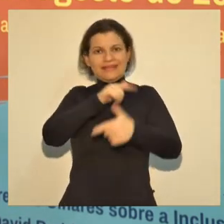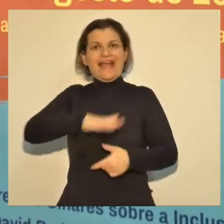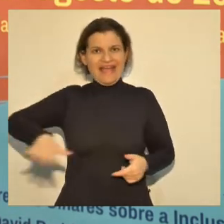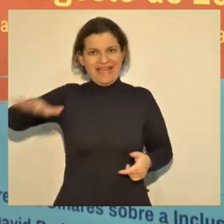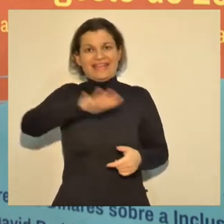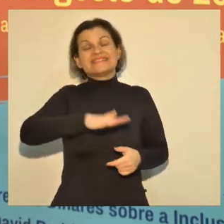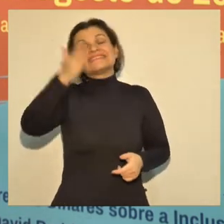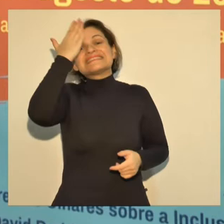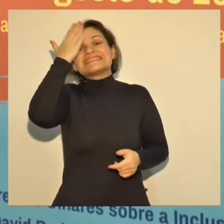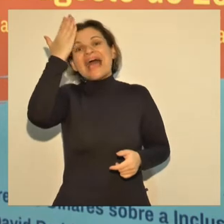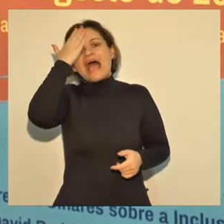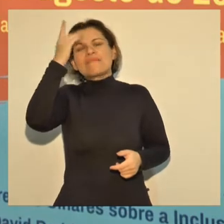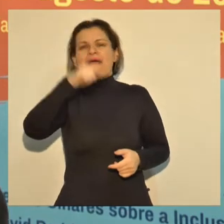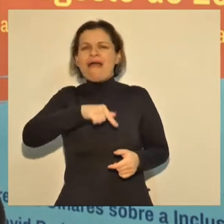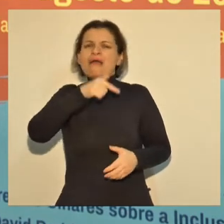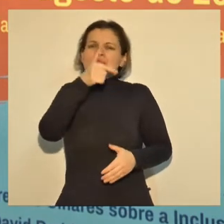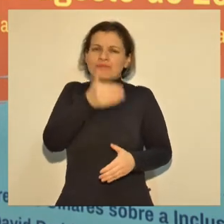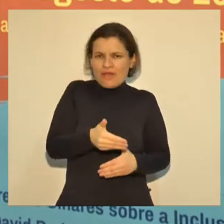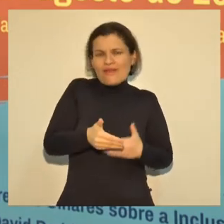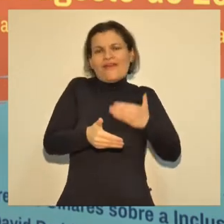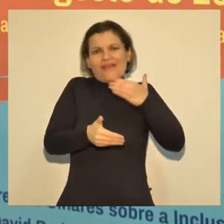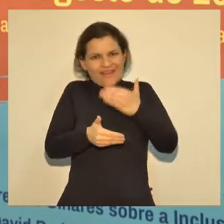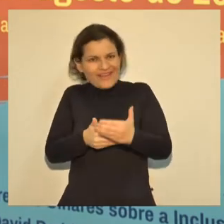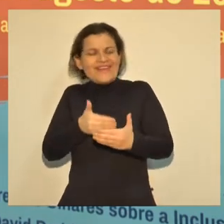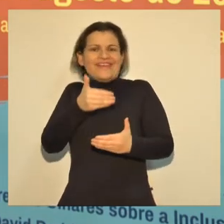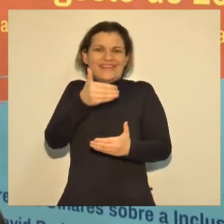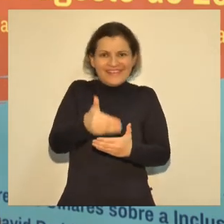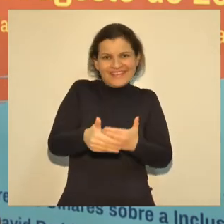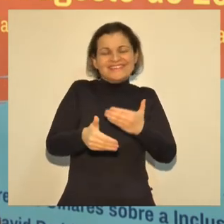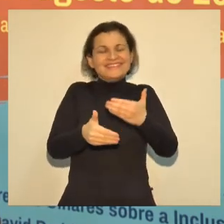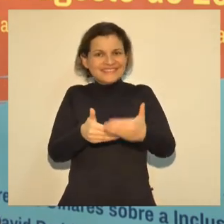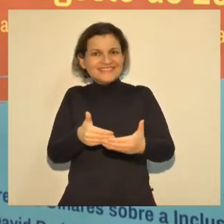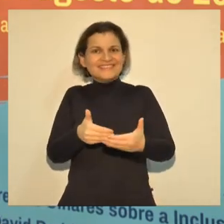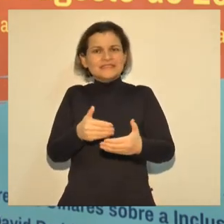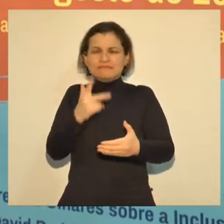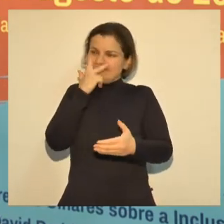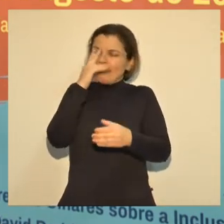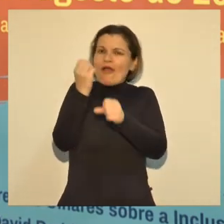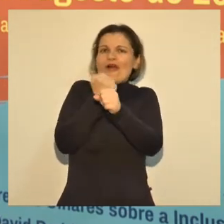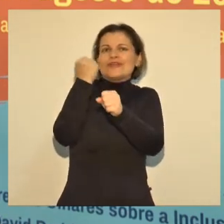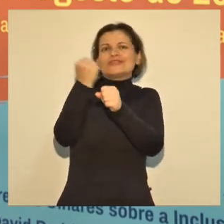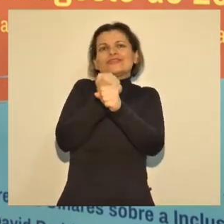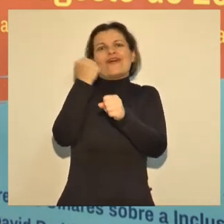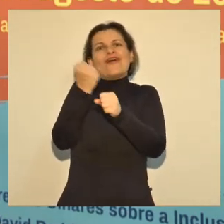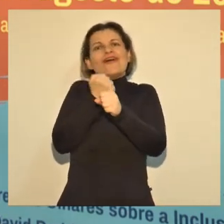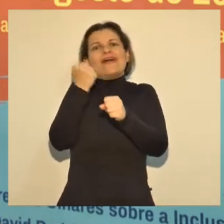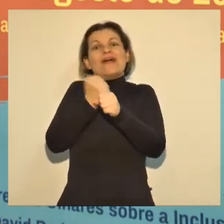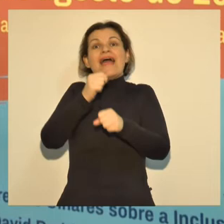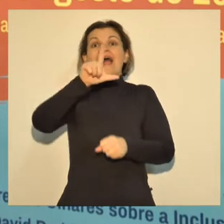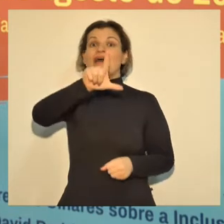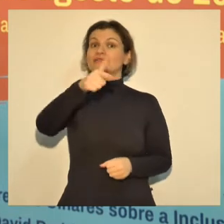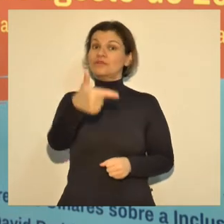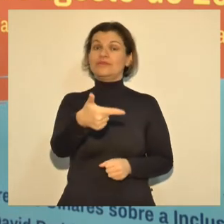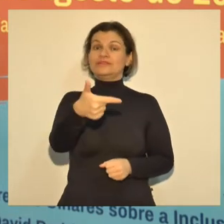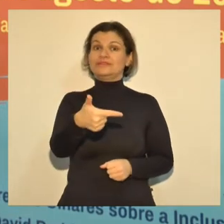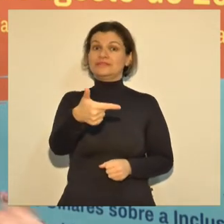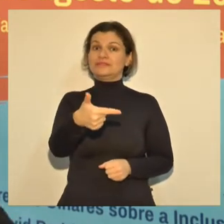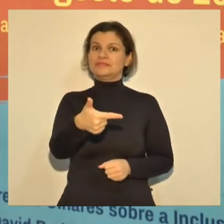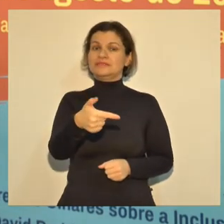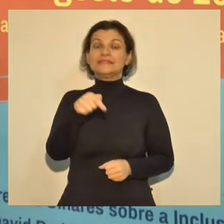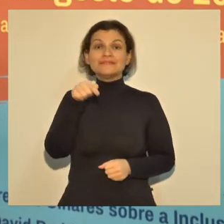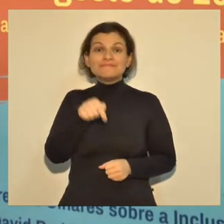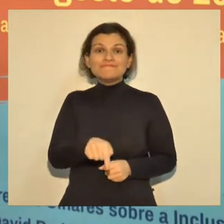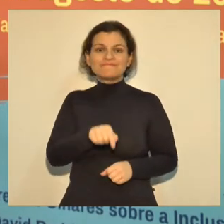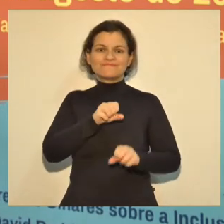na área sabe que é um processo que se constrói em termos de segunda língua. Isso